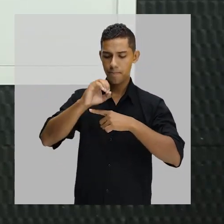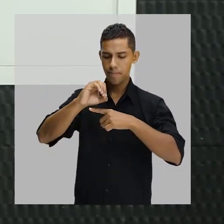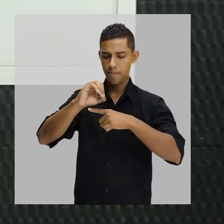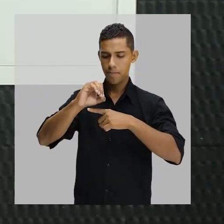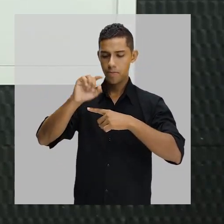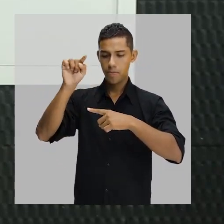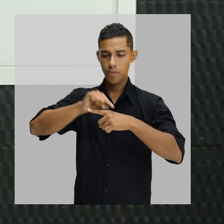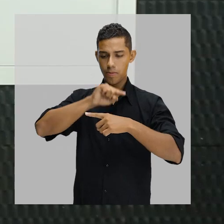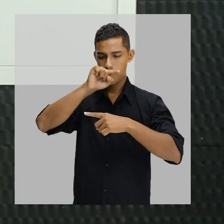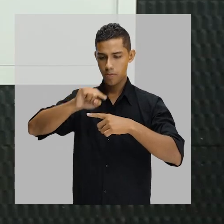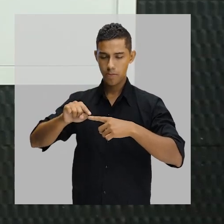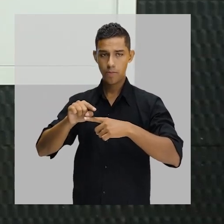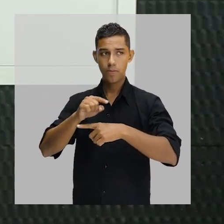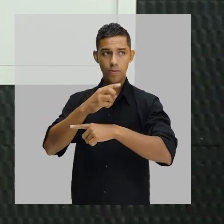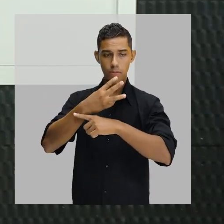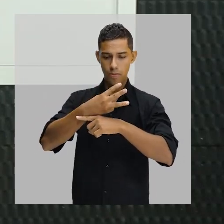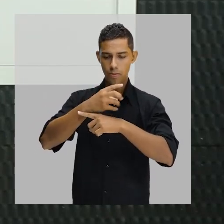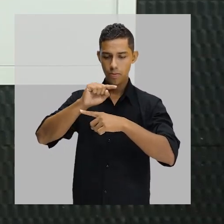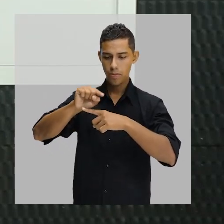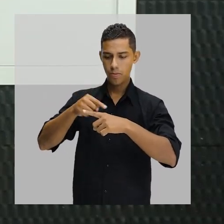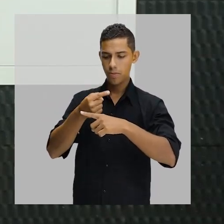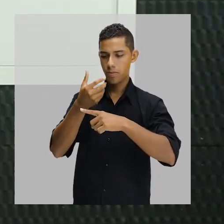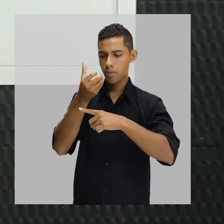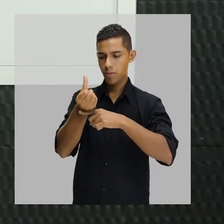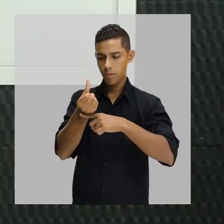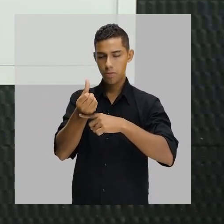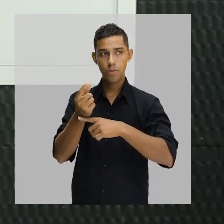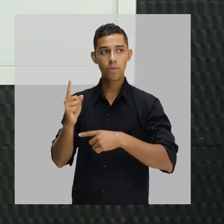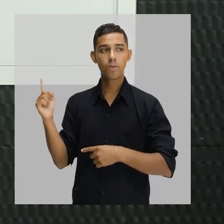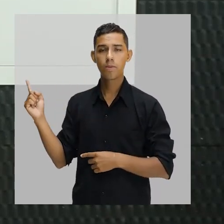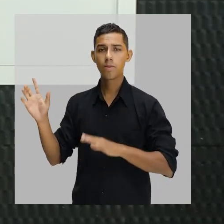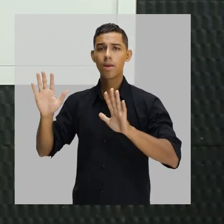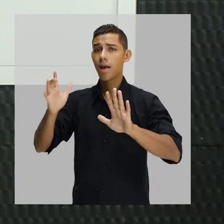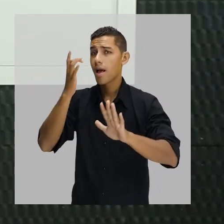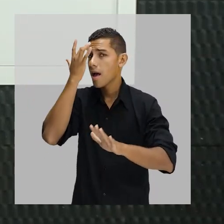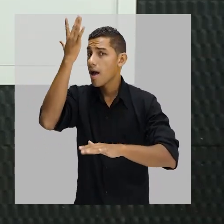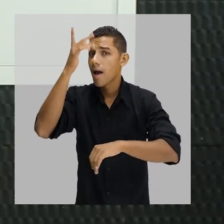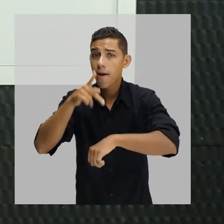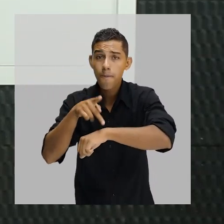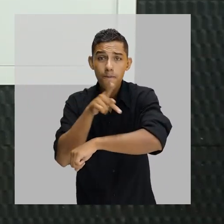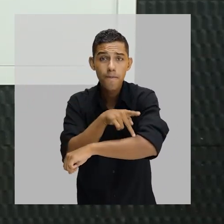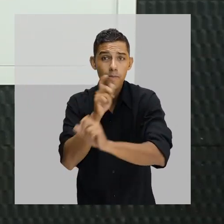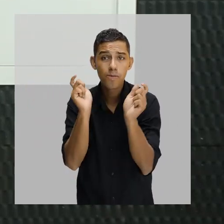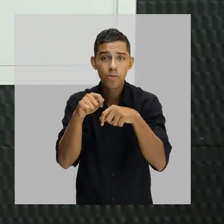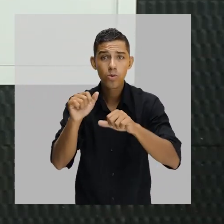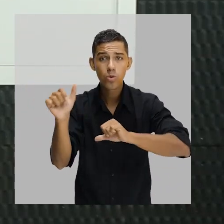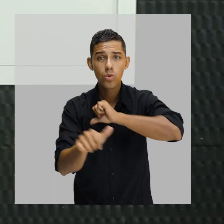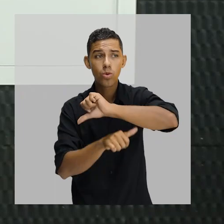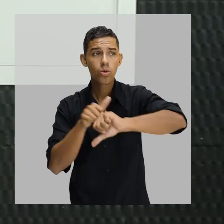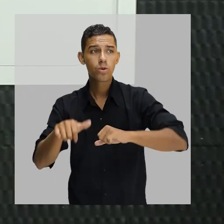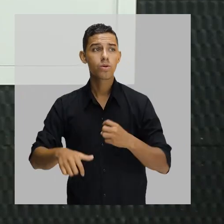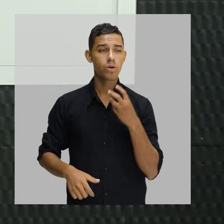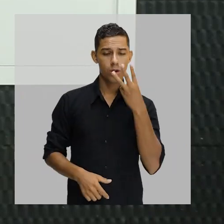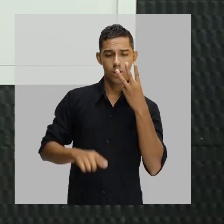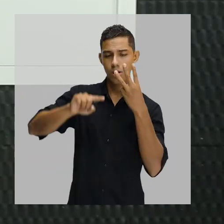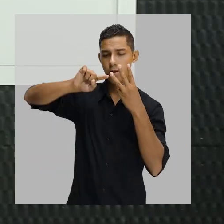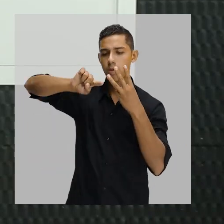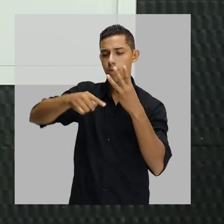3,6. Tá certo? Para ficar mais pedagógico, eu vou fazer o contrário. Vou botar